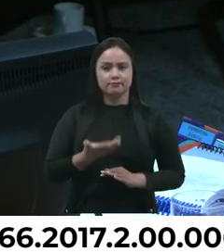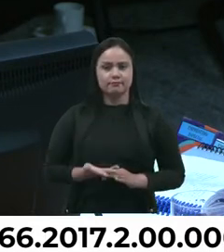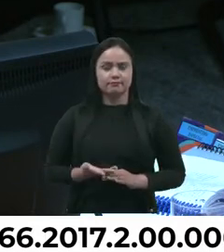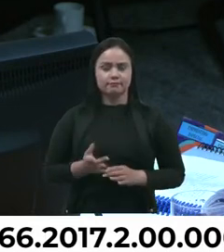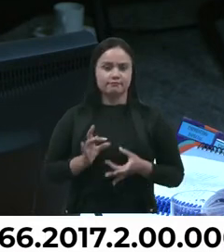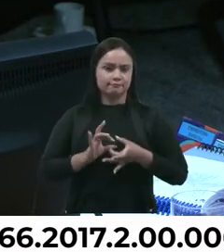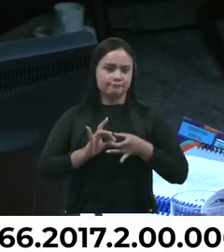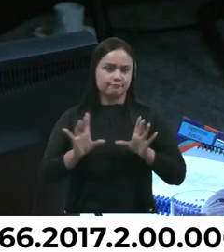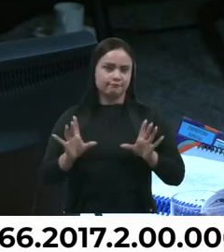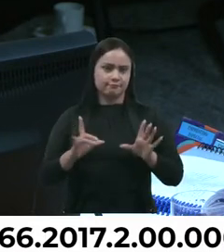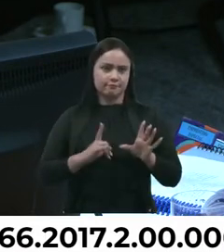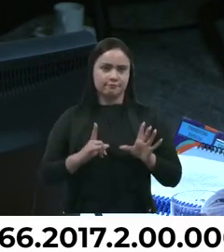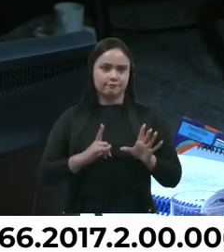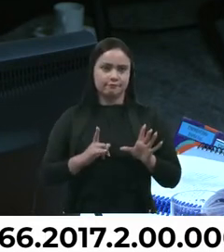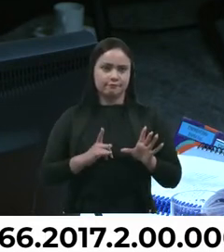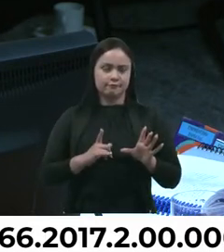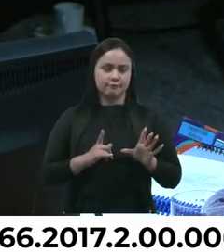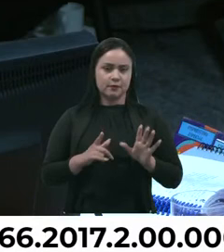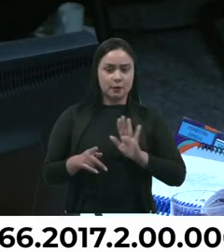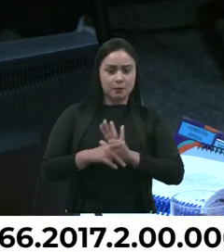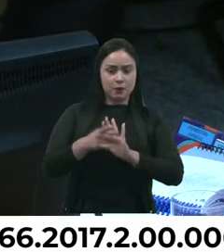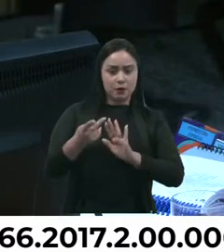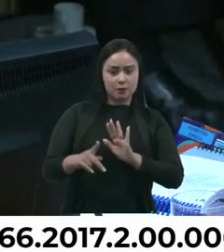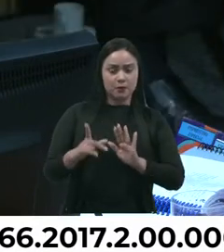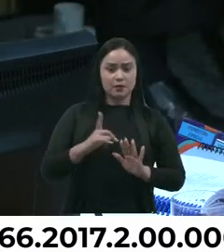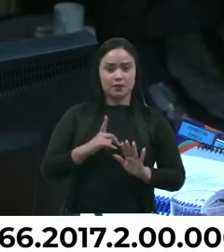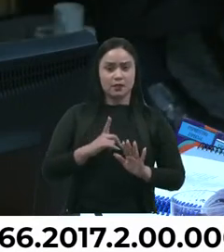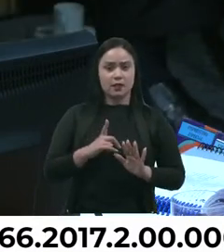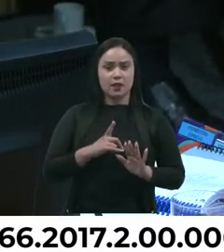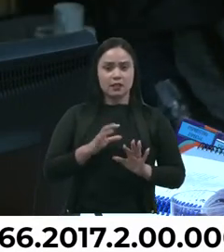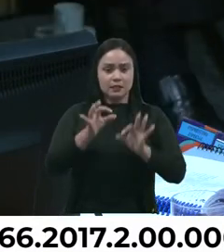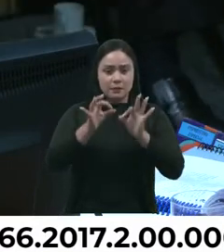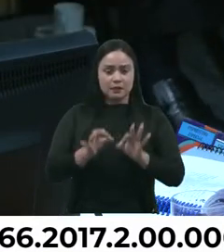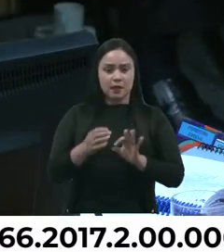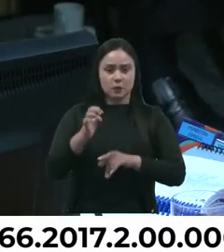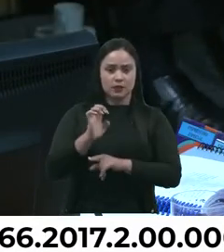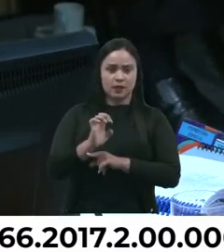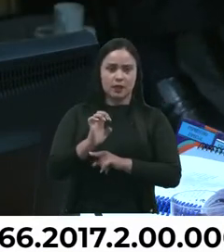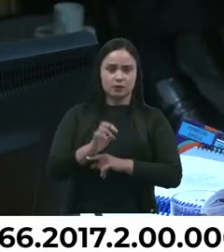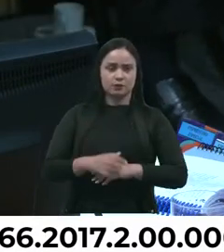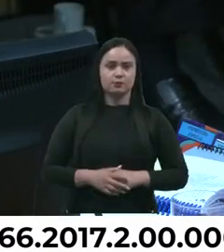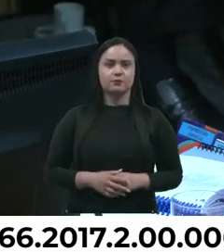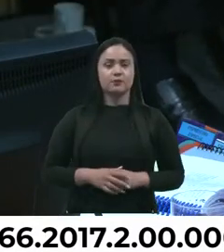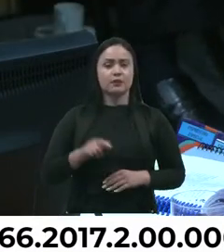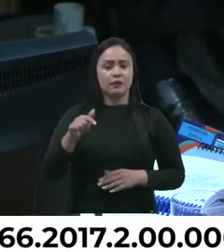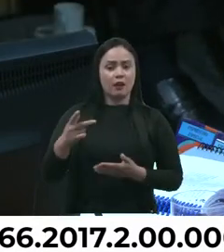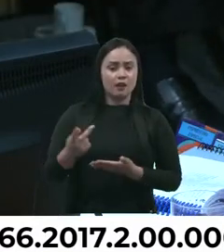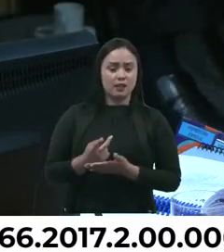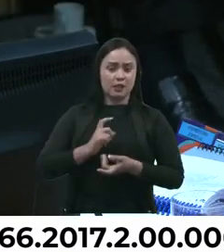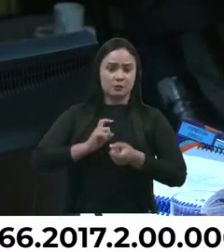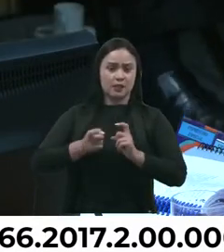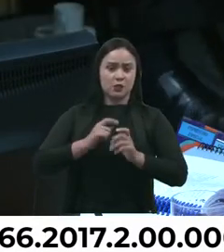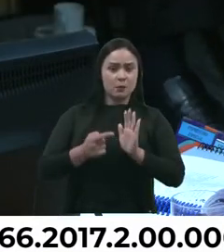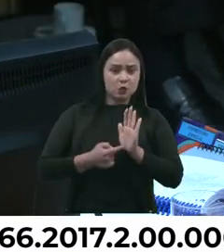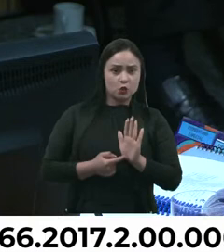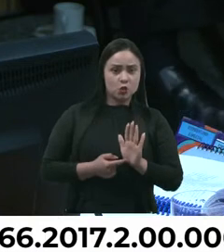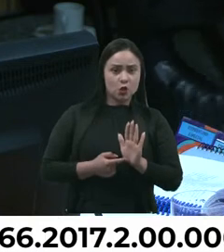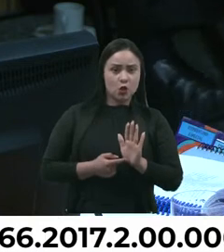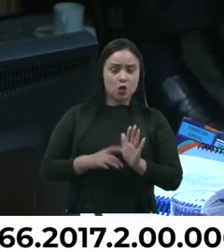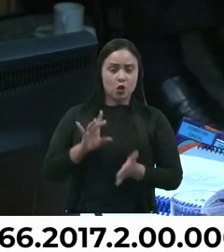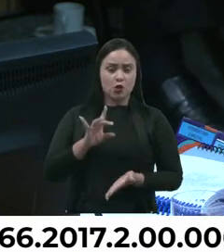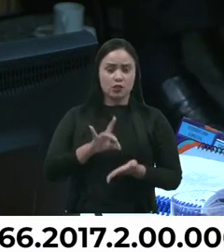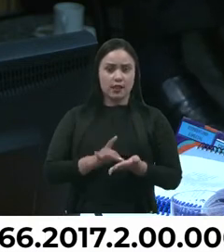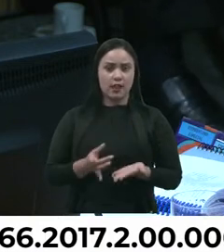sujeitos à estabilidade originada da potestade disciplinar do Estado. No caso, a administração mostrou-se inerte, e